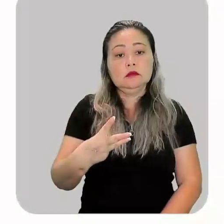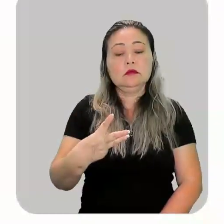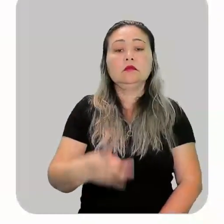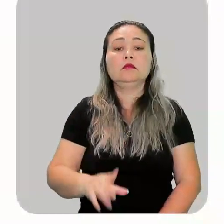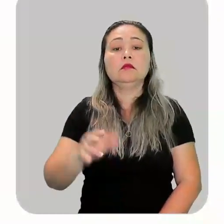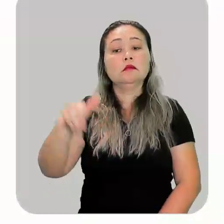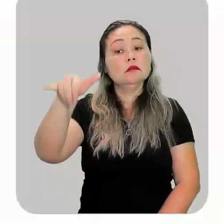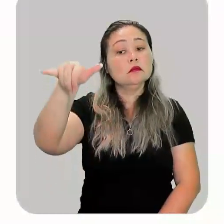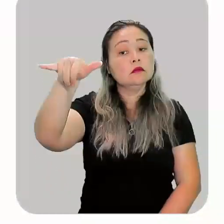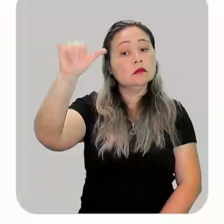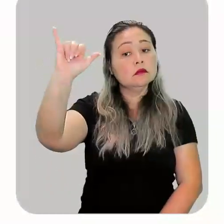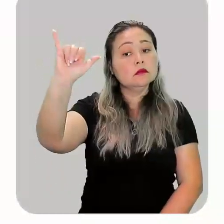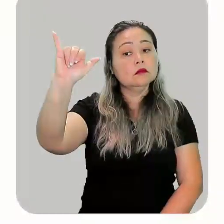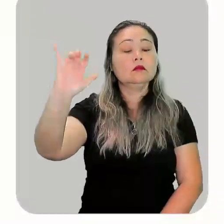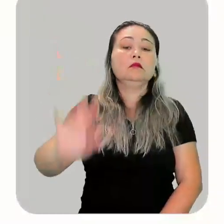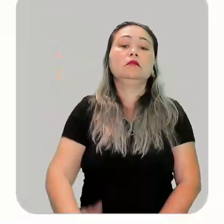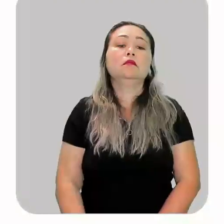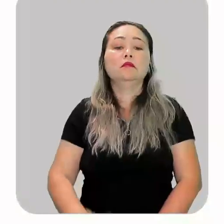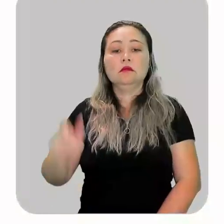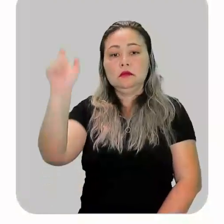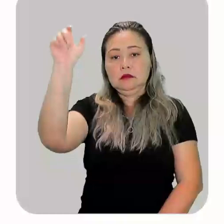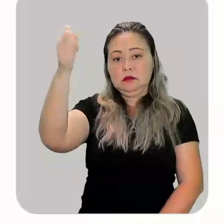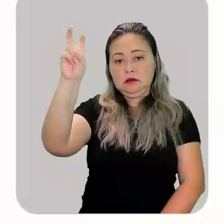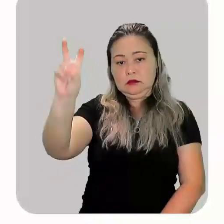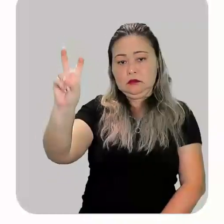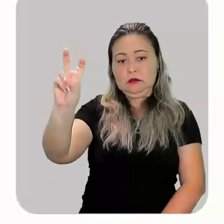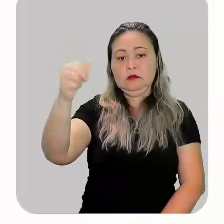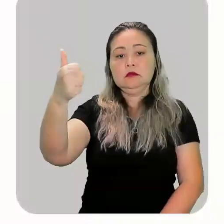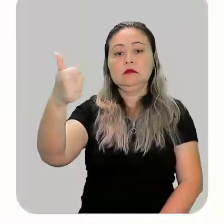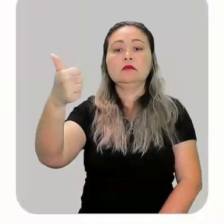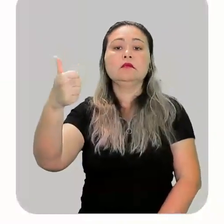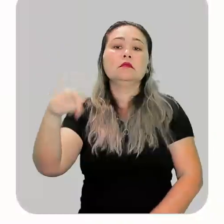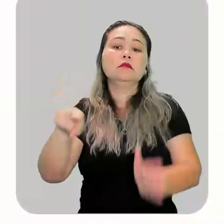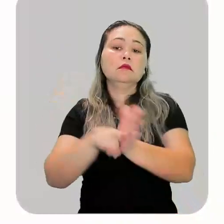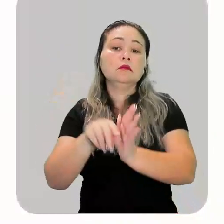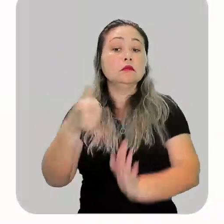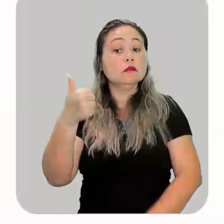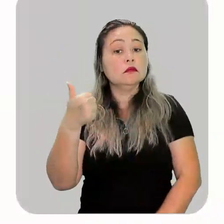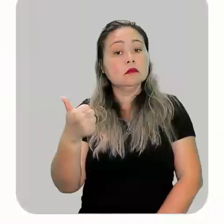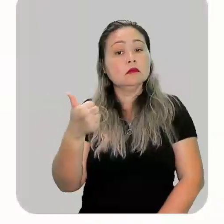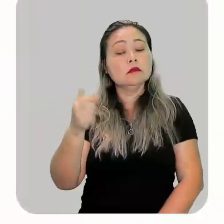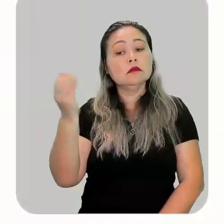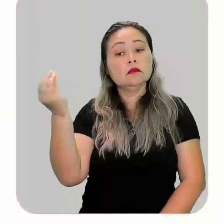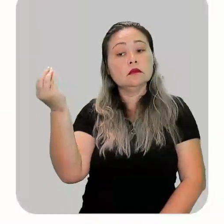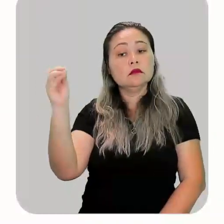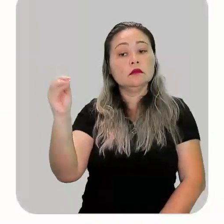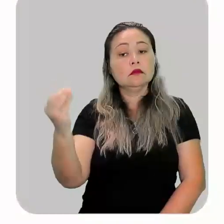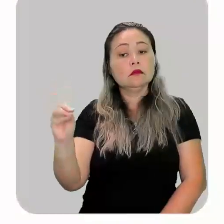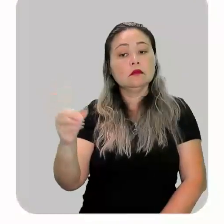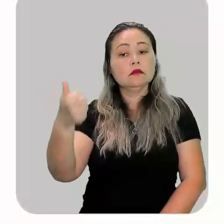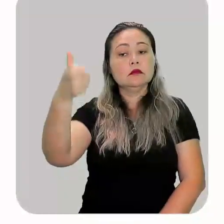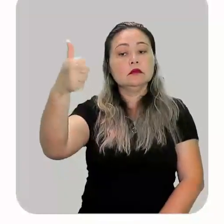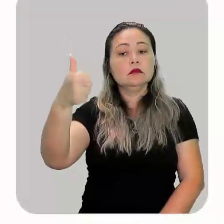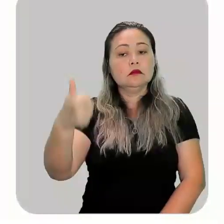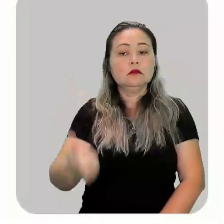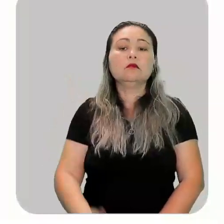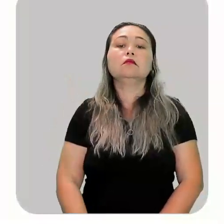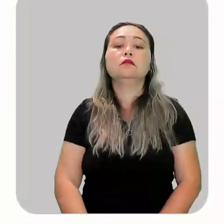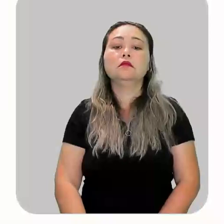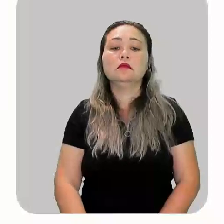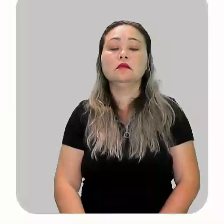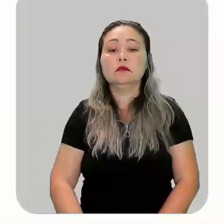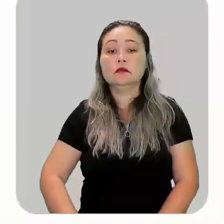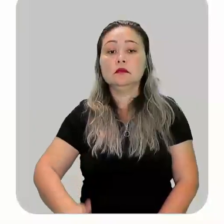3. Depois os valores em y. 5, 1 e menos 1. E aí completamos com 1,